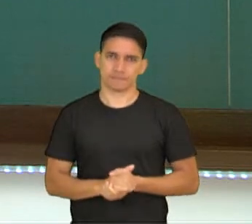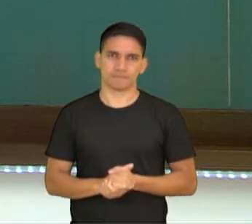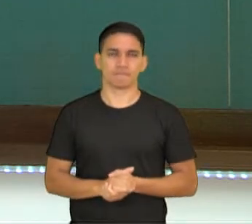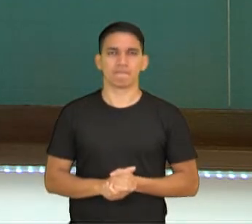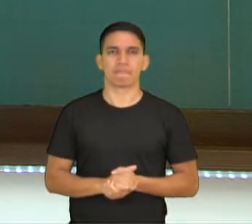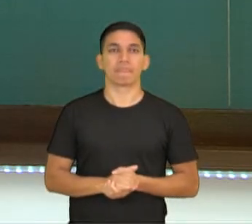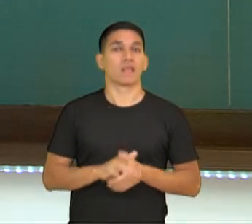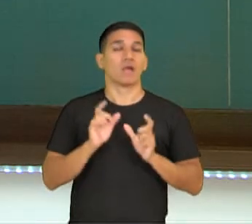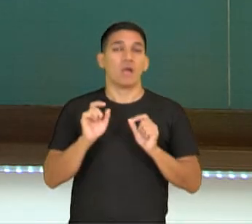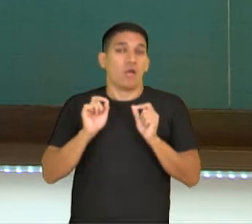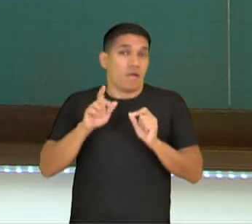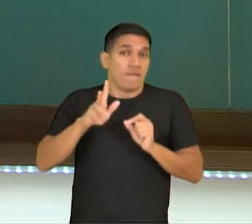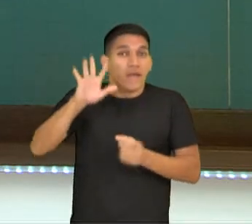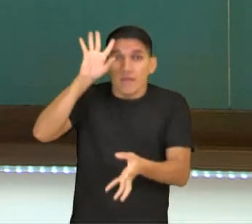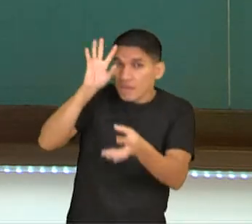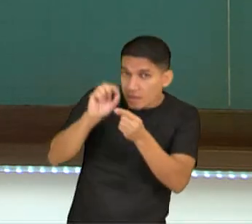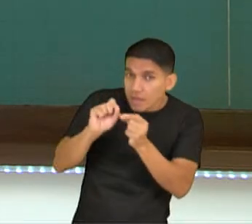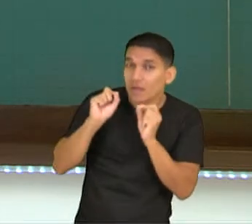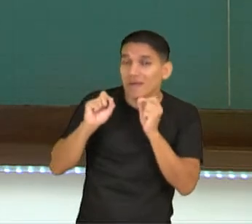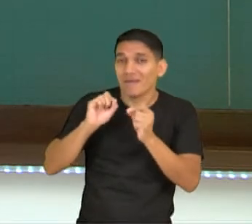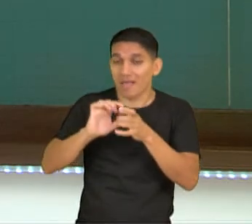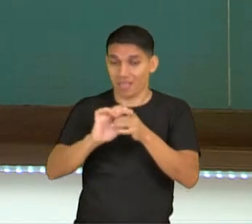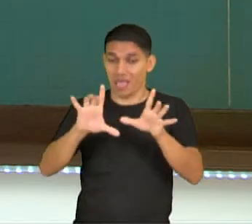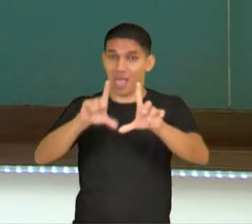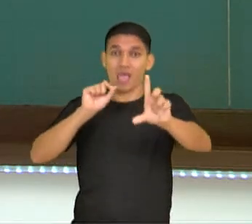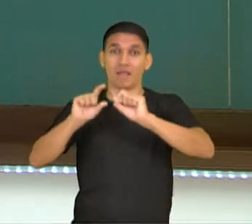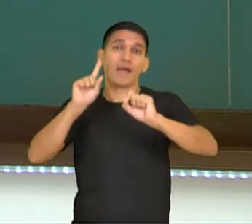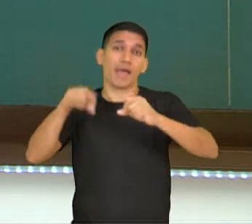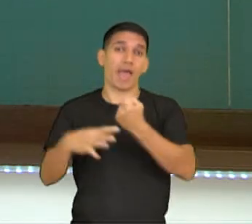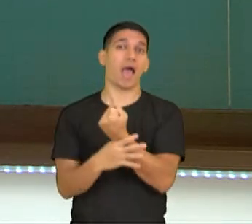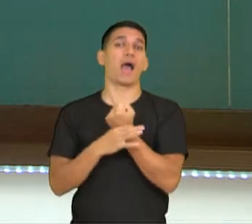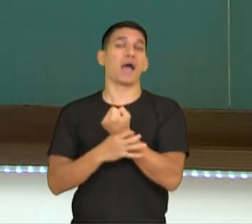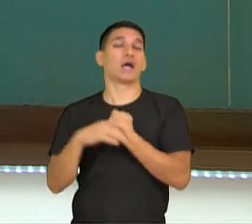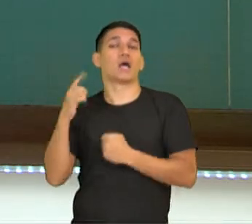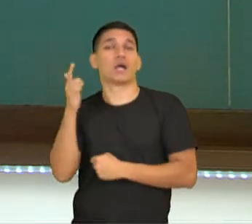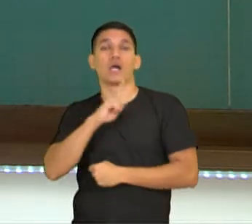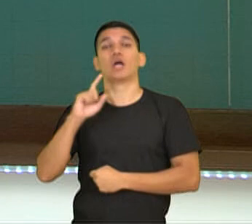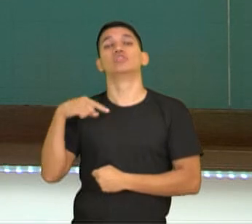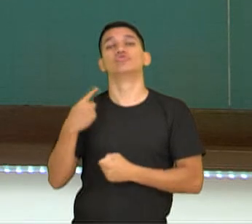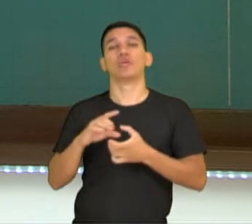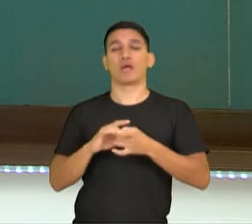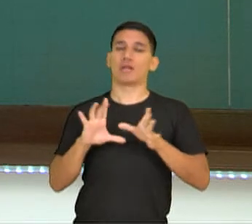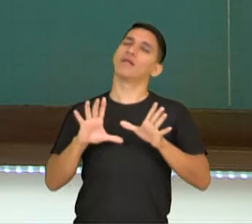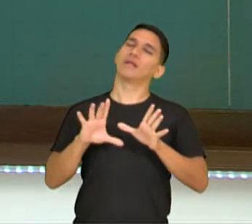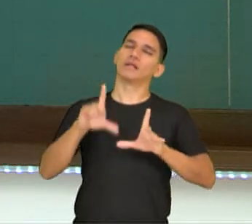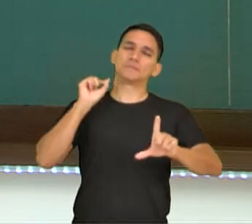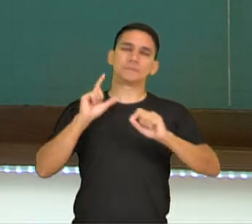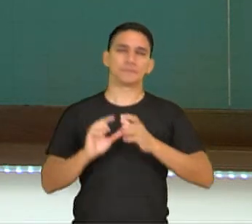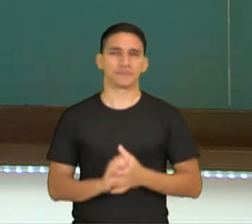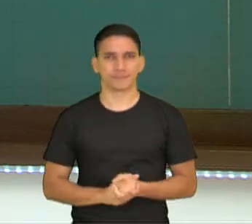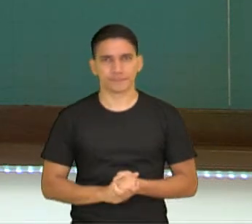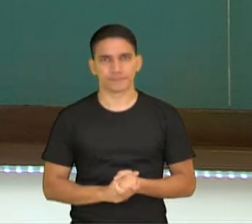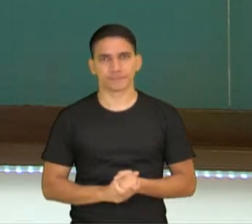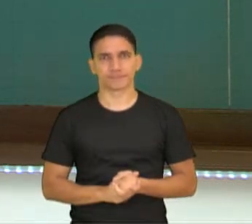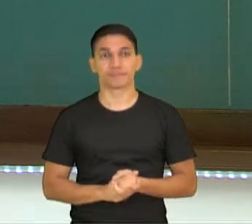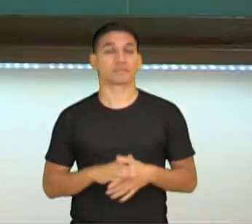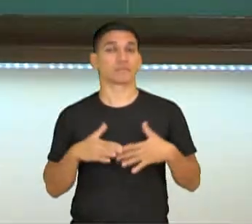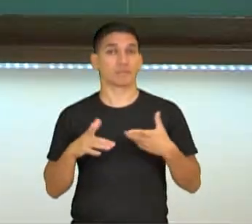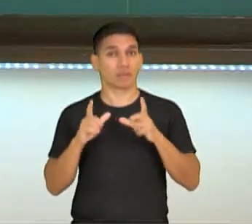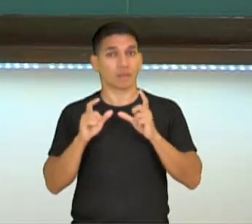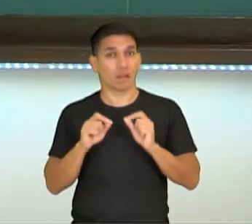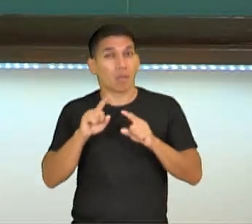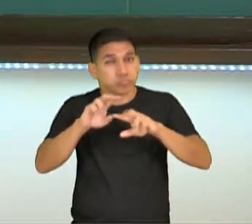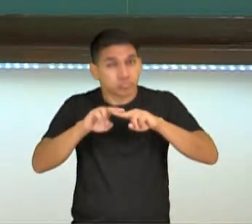tosca, nós vamos entender que o livre-arbítrio é essa garantia da nossa livre escolha. Por isso que é